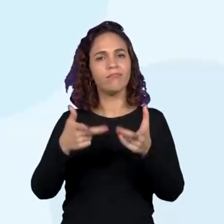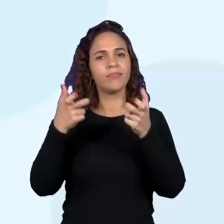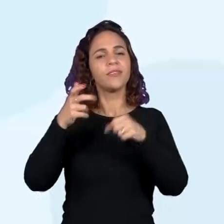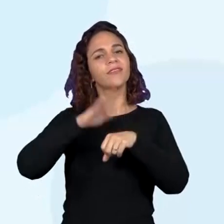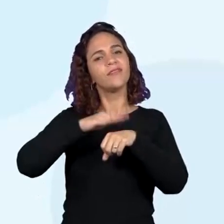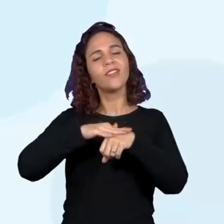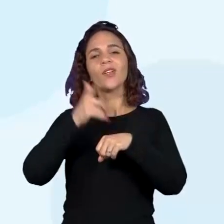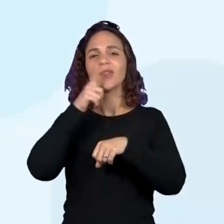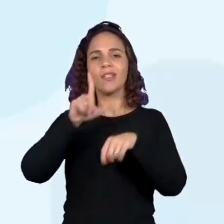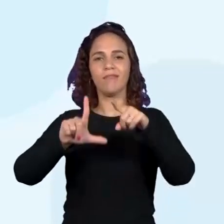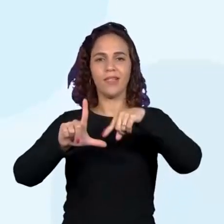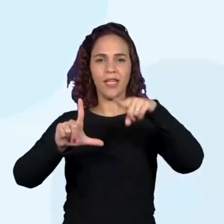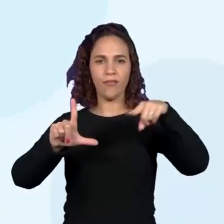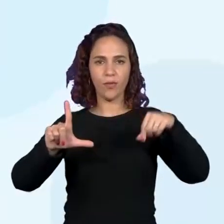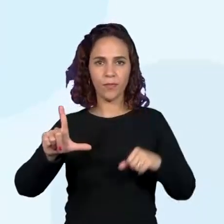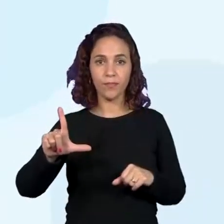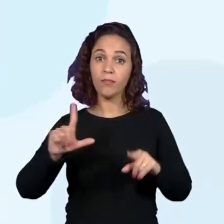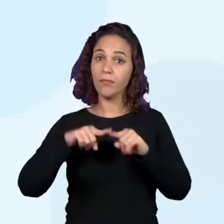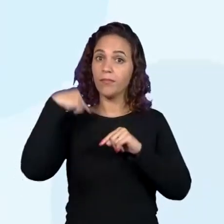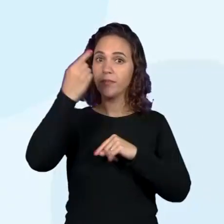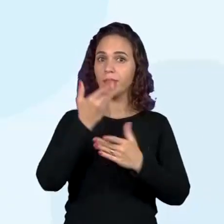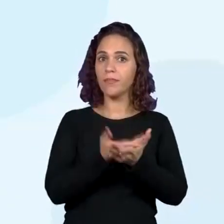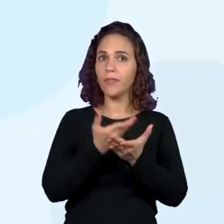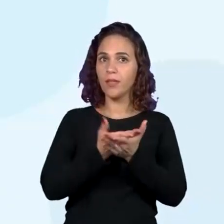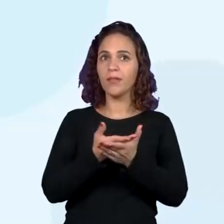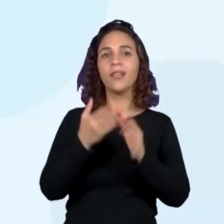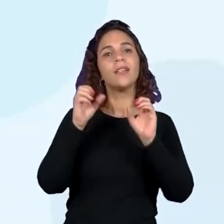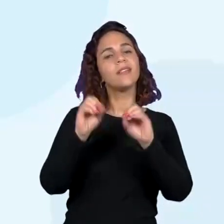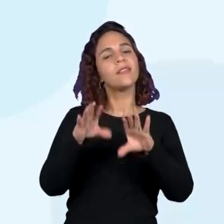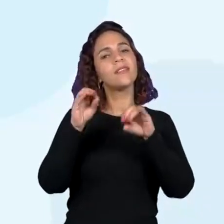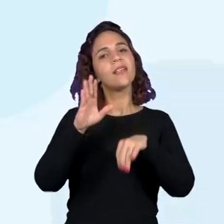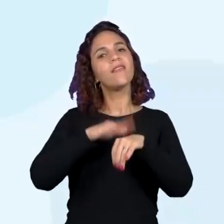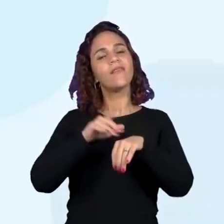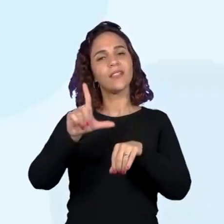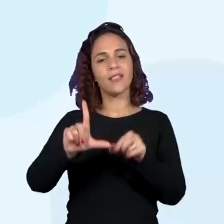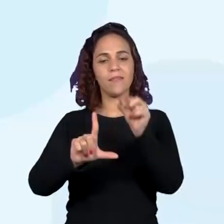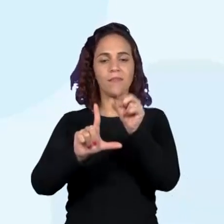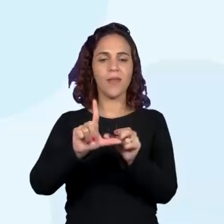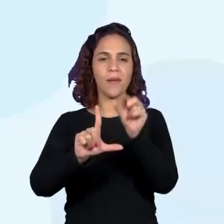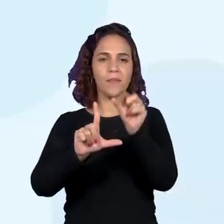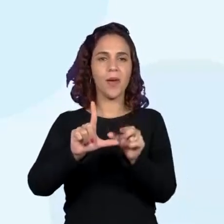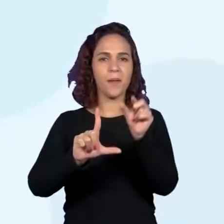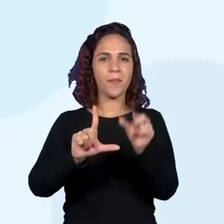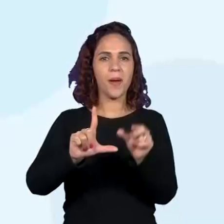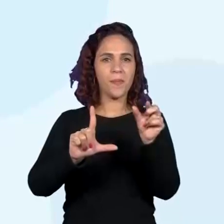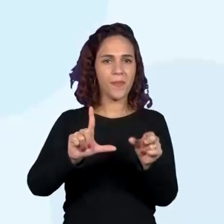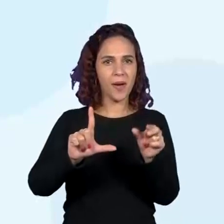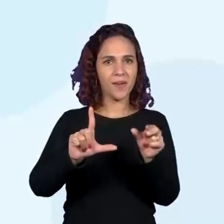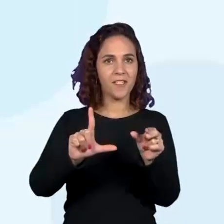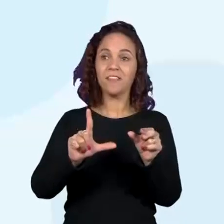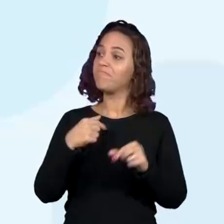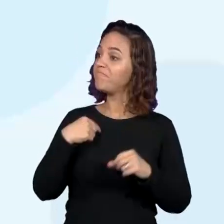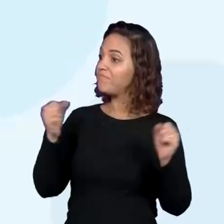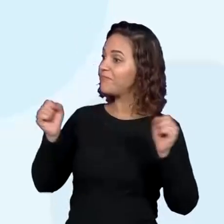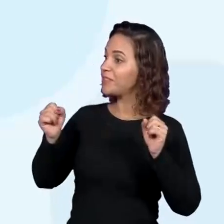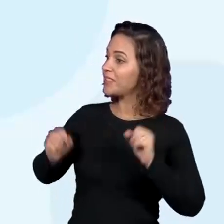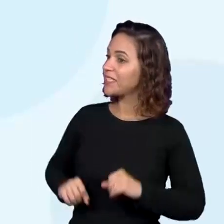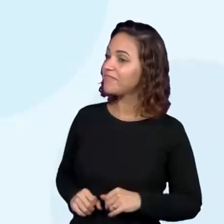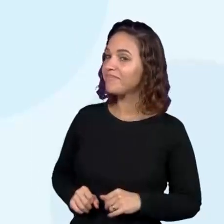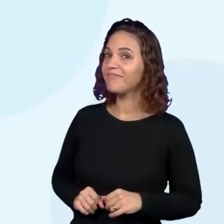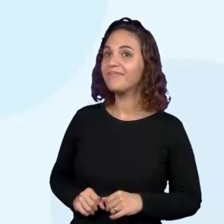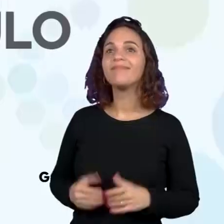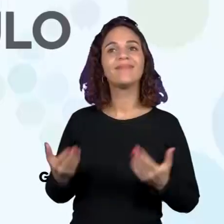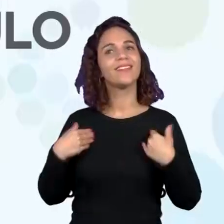gráfico. Na próxima aula, a gente vai ensinar eles a construírem um gráfico de colunas. Que legal! Adorei, Pro. Muito bem.